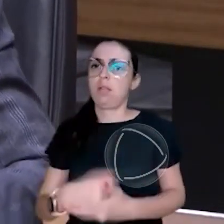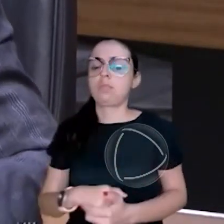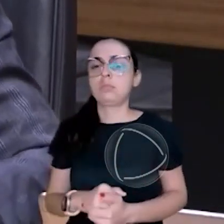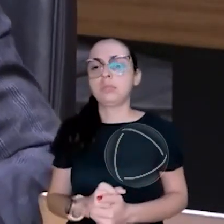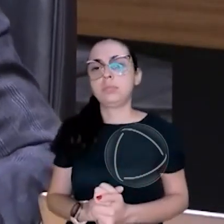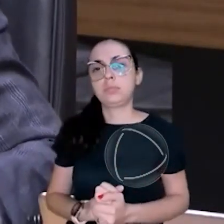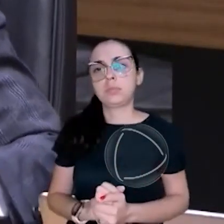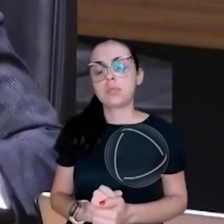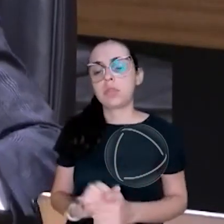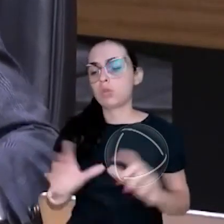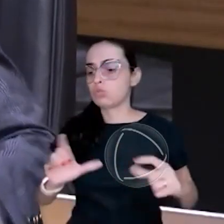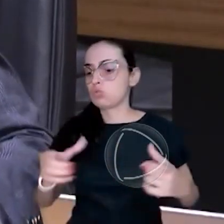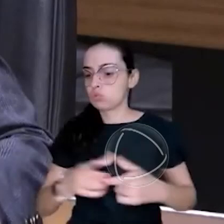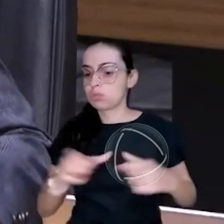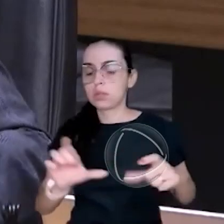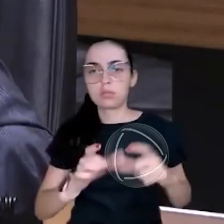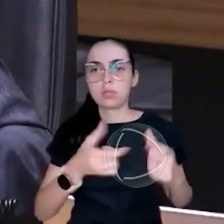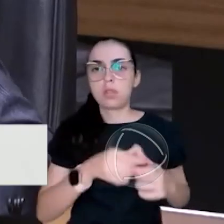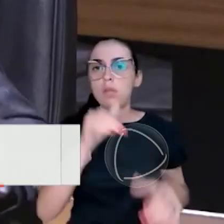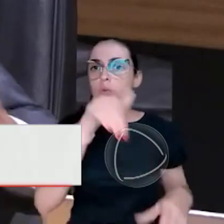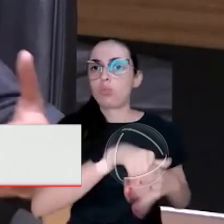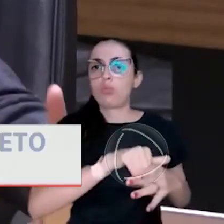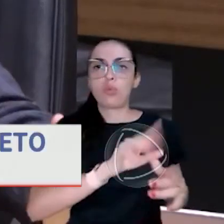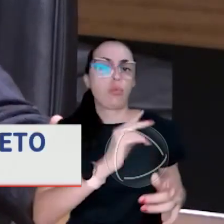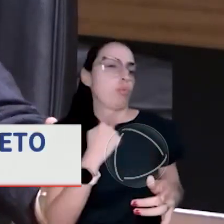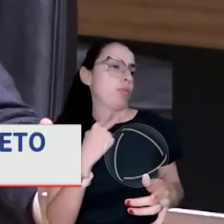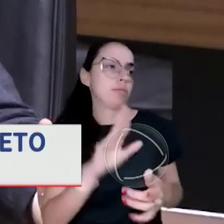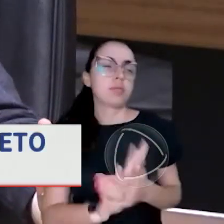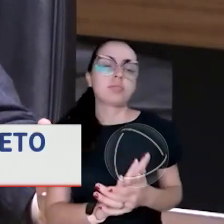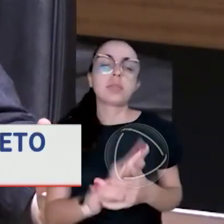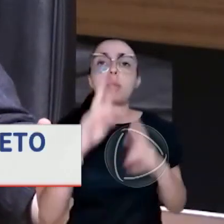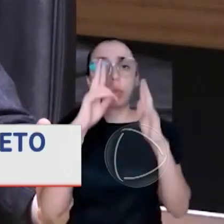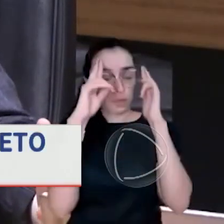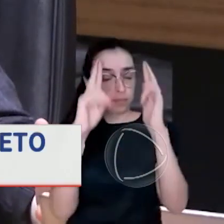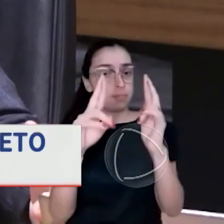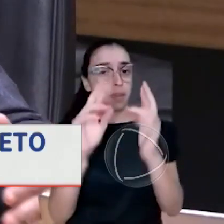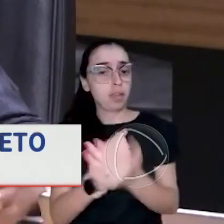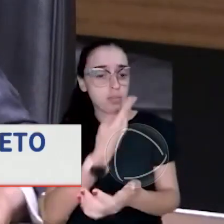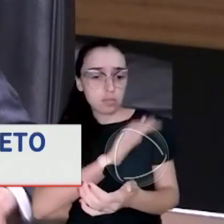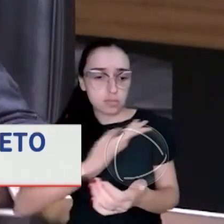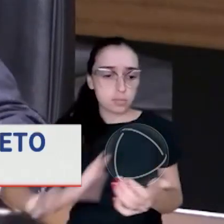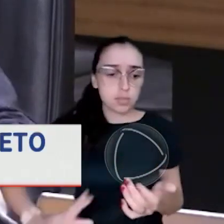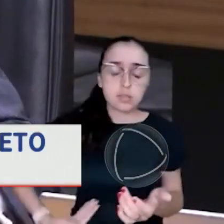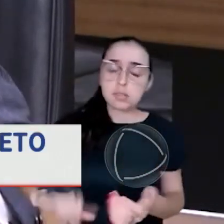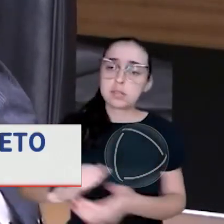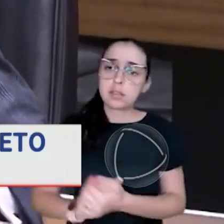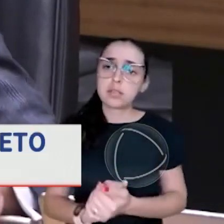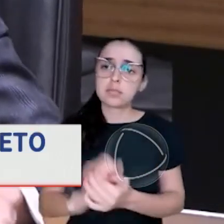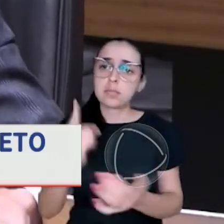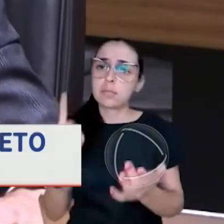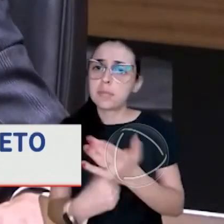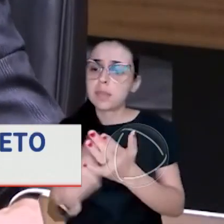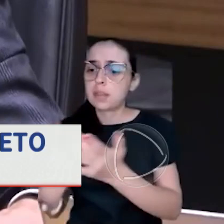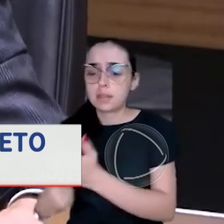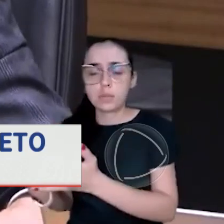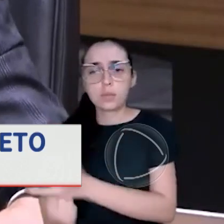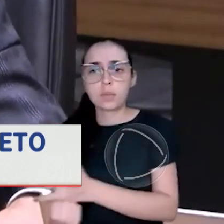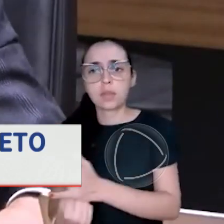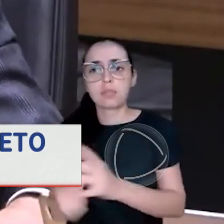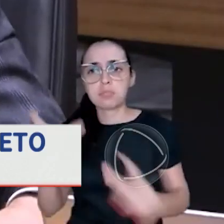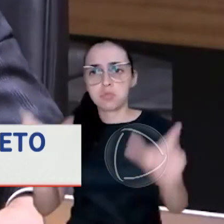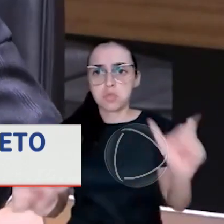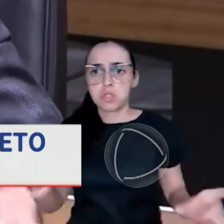comissões optaram por não votar o projeto e eu respeito os outros presidentes de comissão. A pauta de cada comissão é de cada